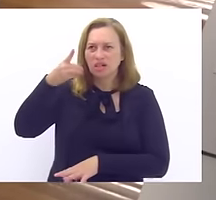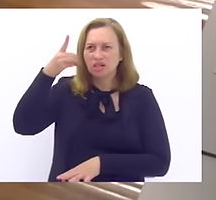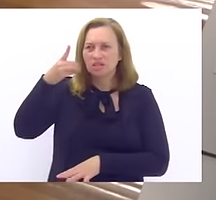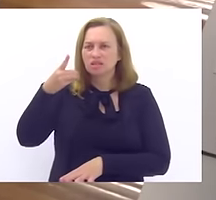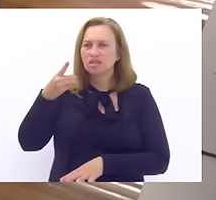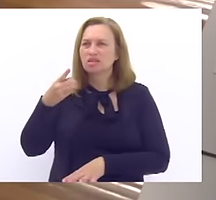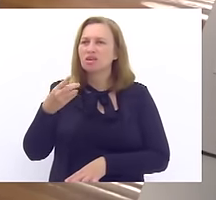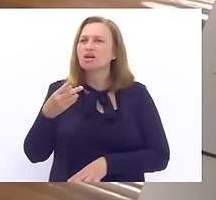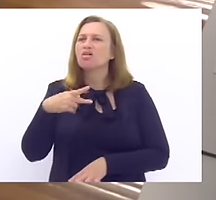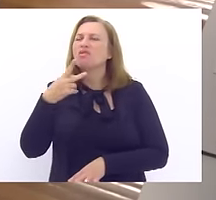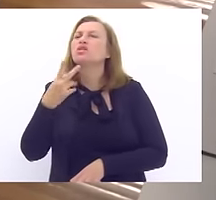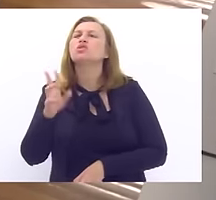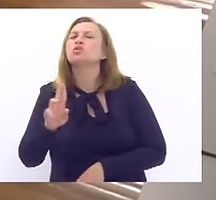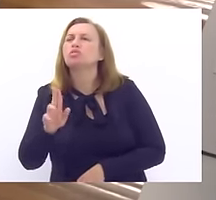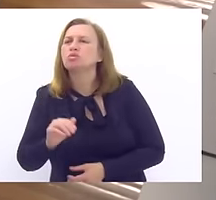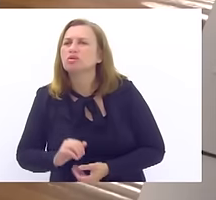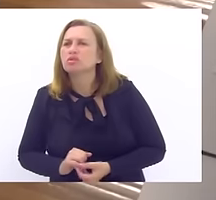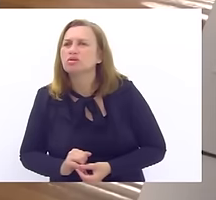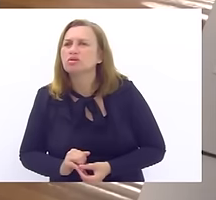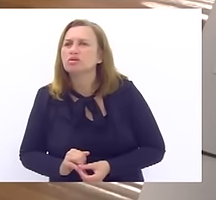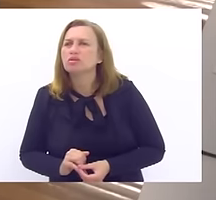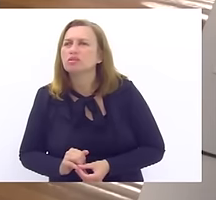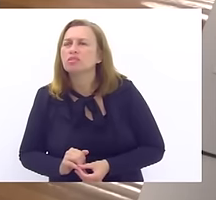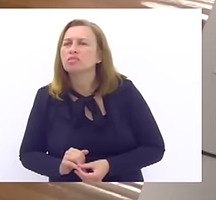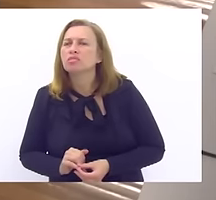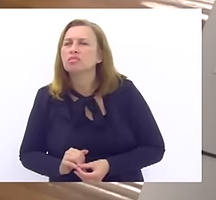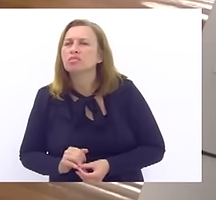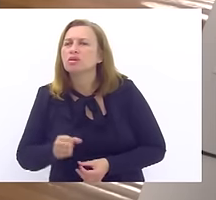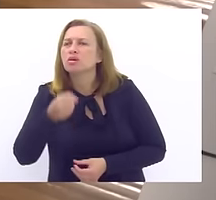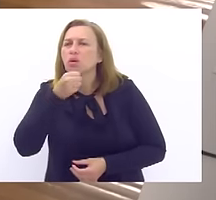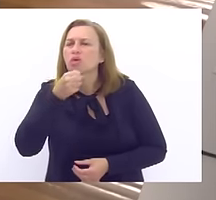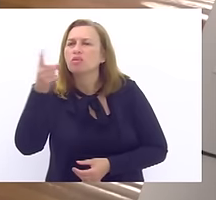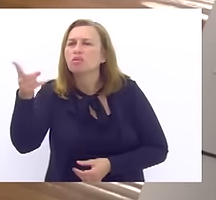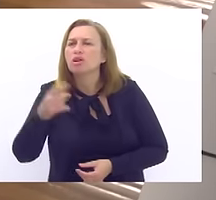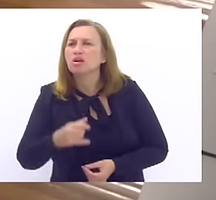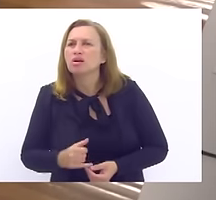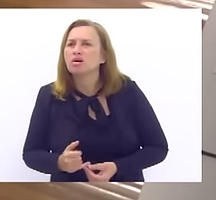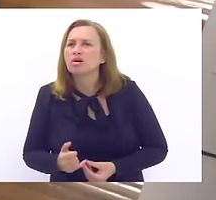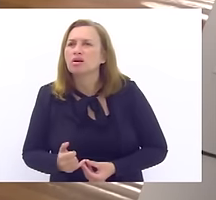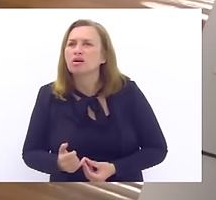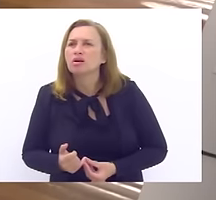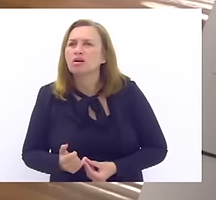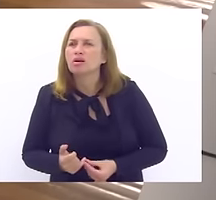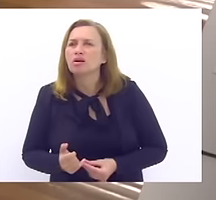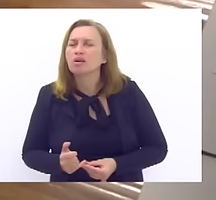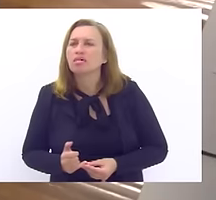por favor microfone para ela por favor